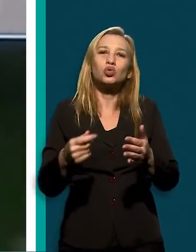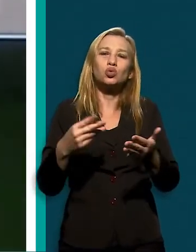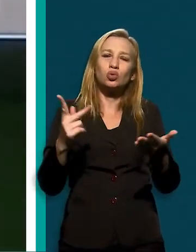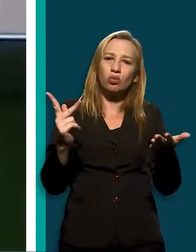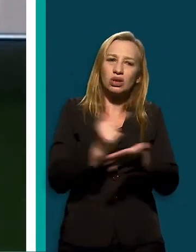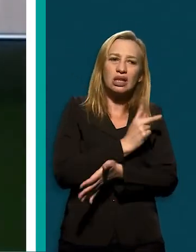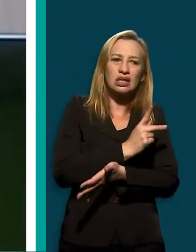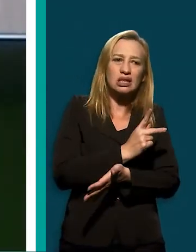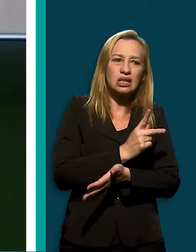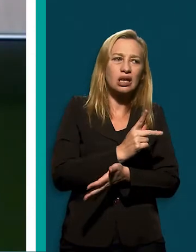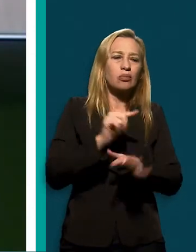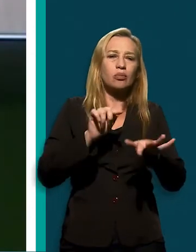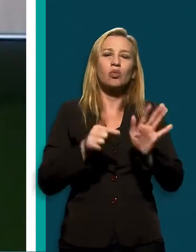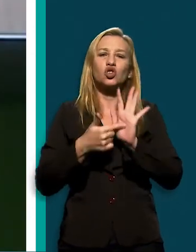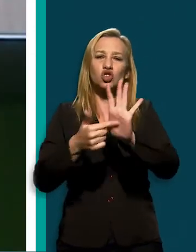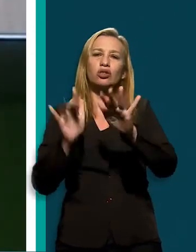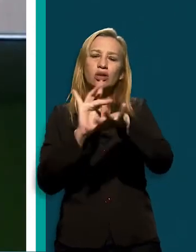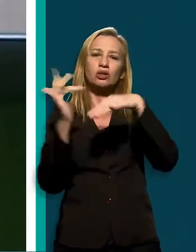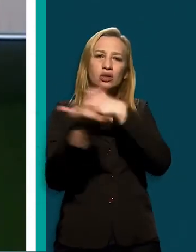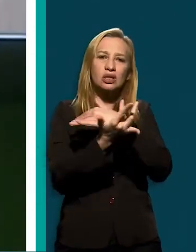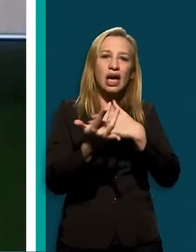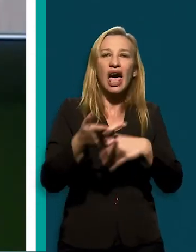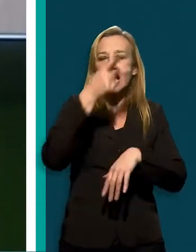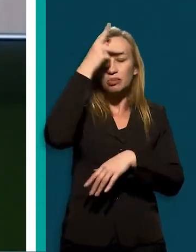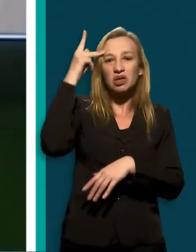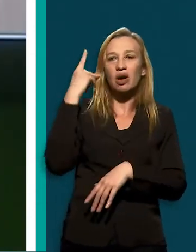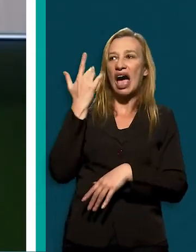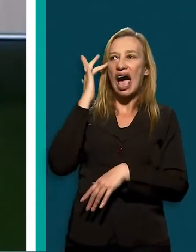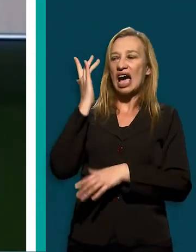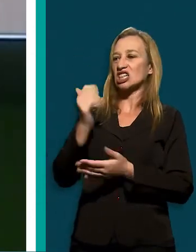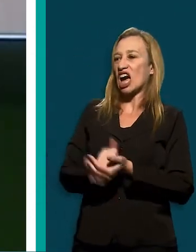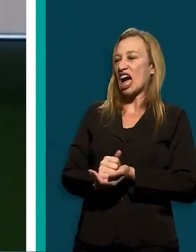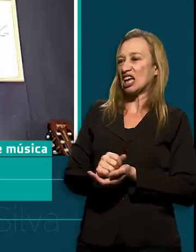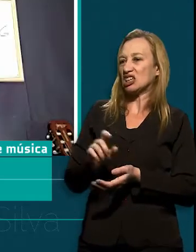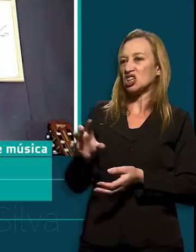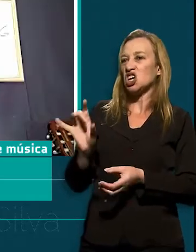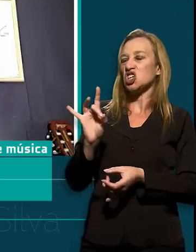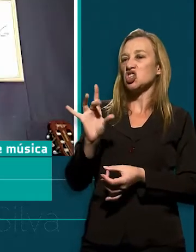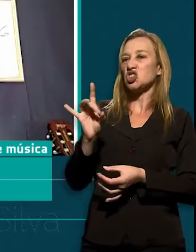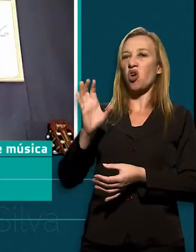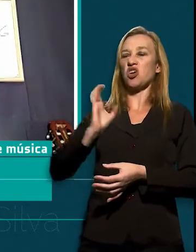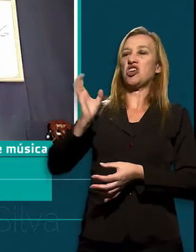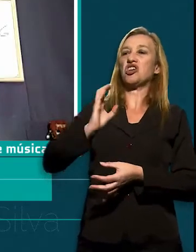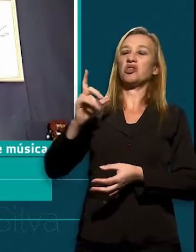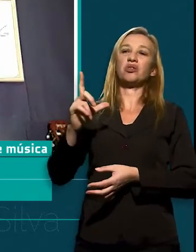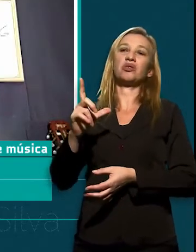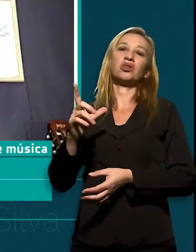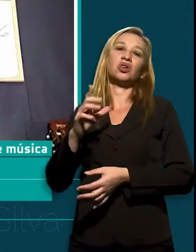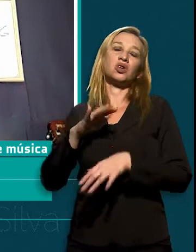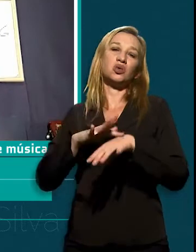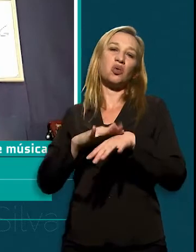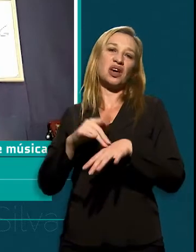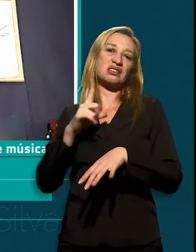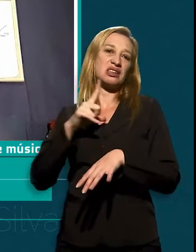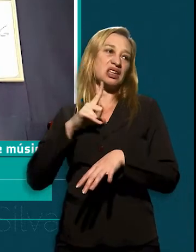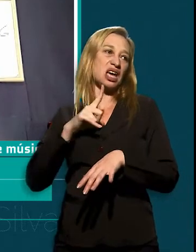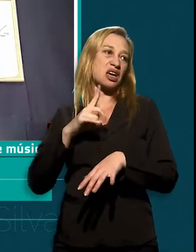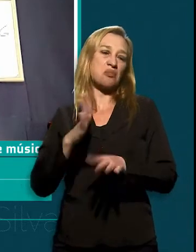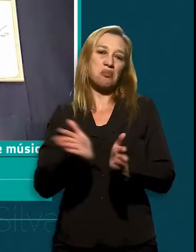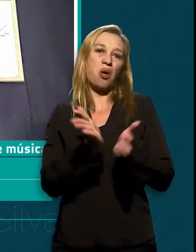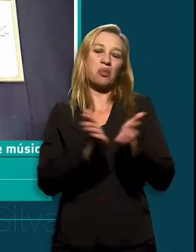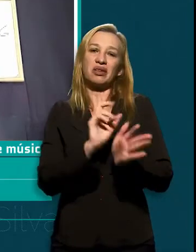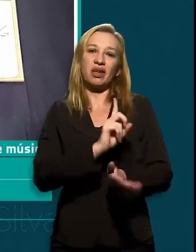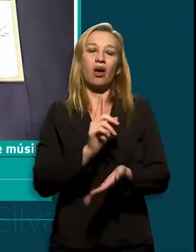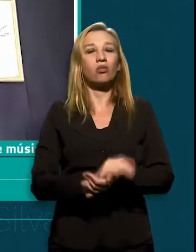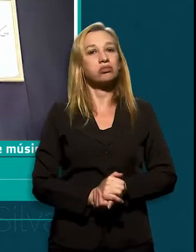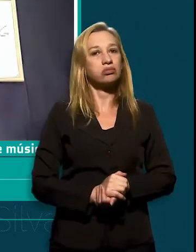isso acontecendo, colocando nas redes sociais, tem gente que acha que isso não pega nele, porque só pega em rico, só pega... Ainda tem várias crenças estabelecidas